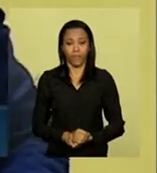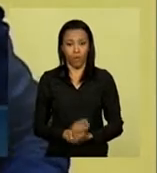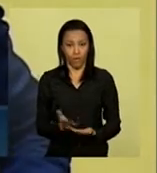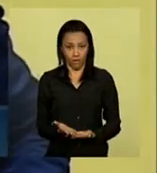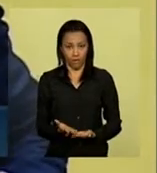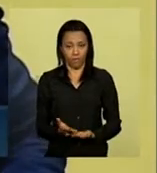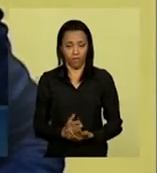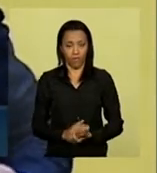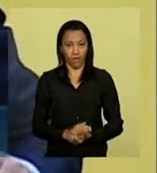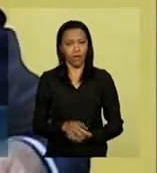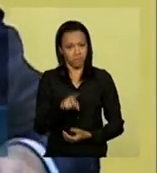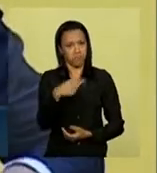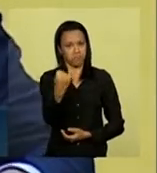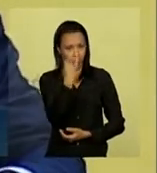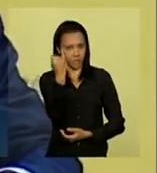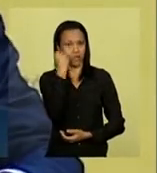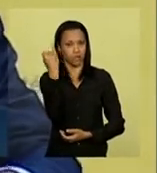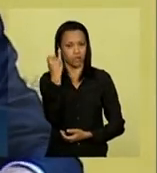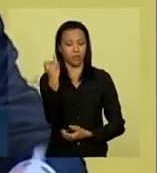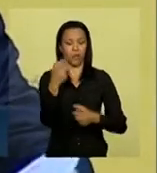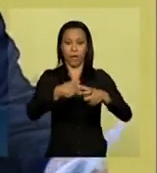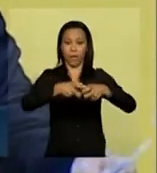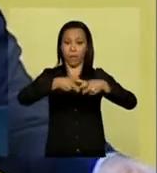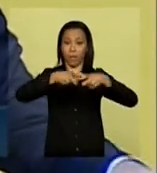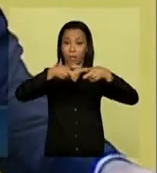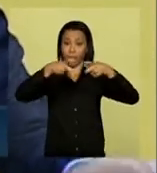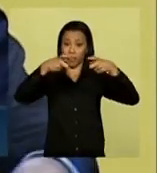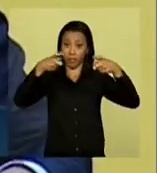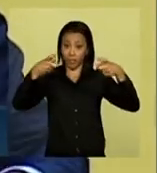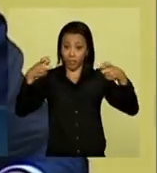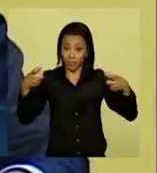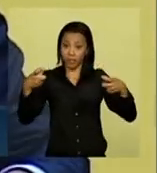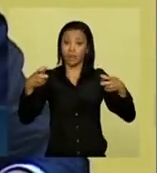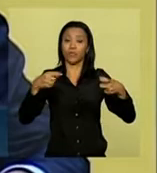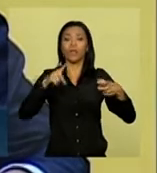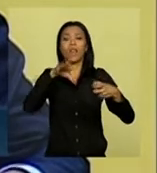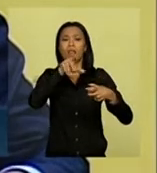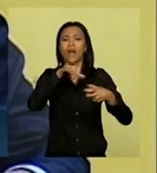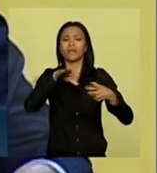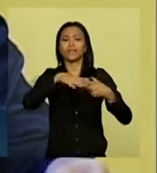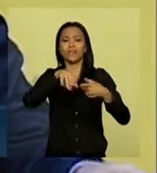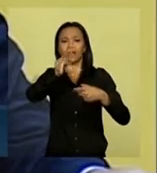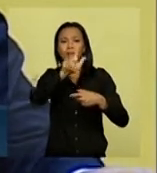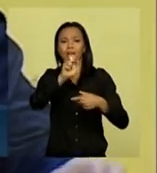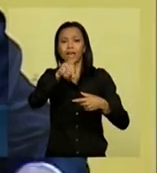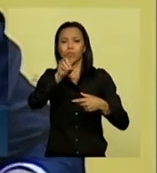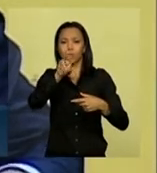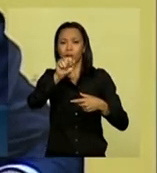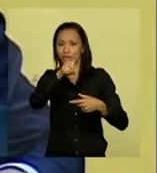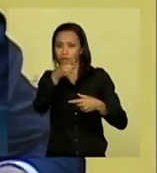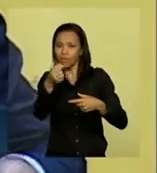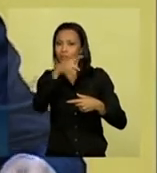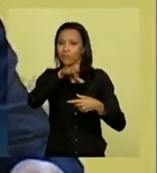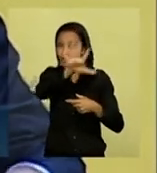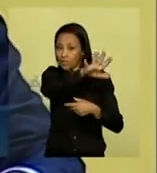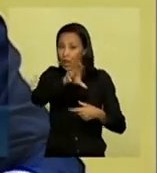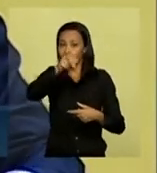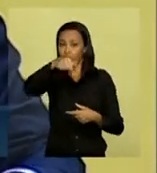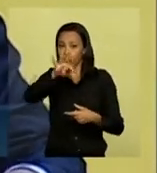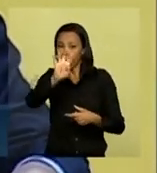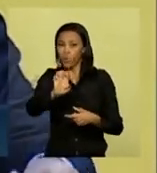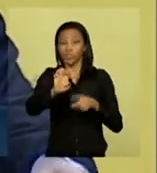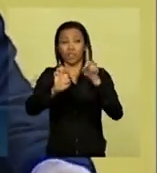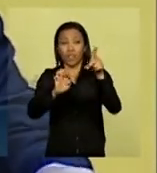assim é muito importante ampliar nós não podemos fortemente a pós-graduação da região norte nós temos uma situação